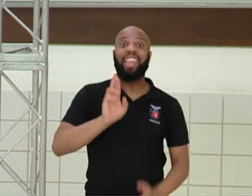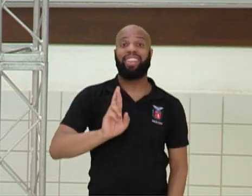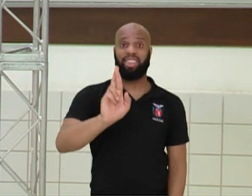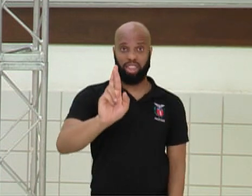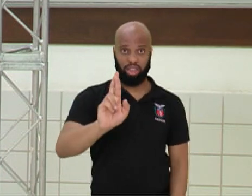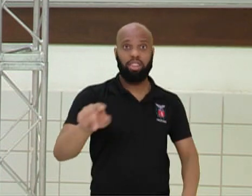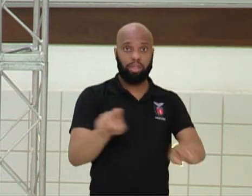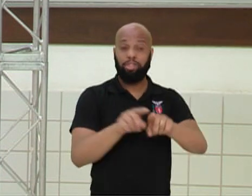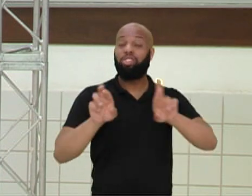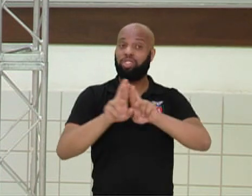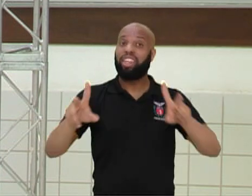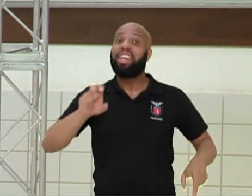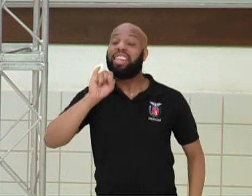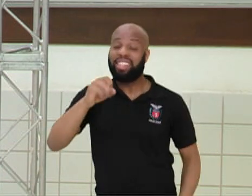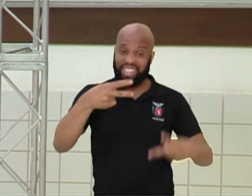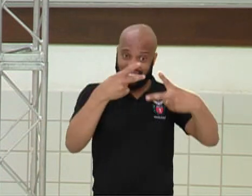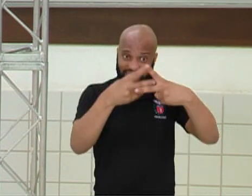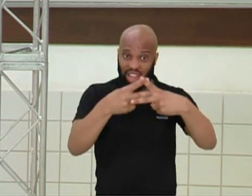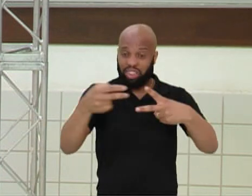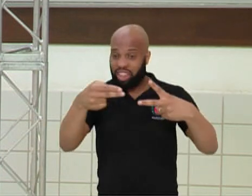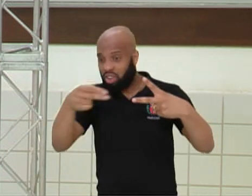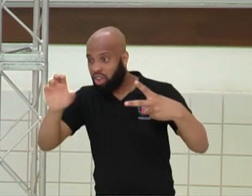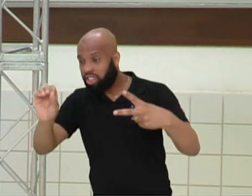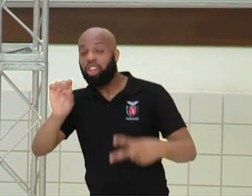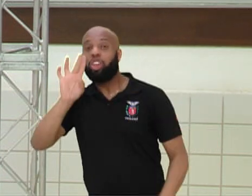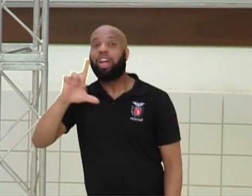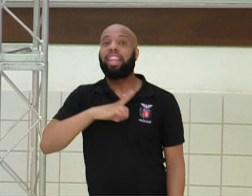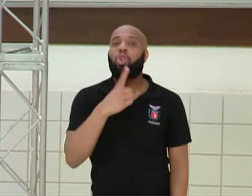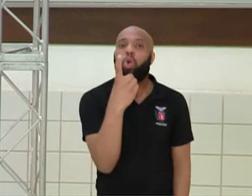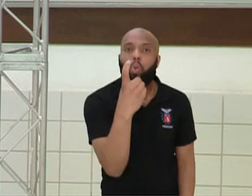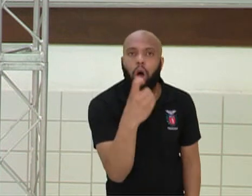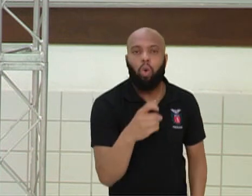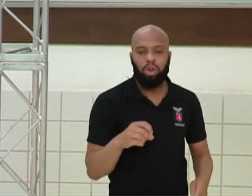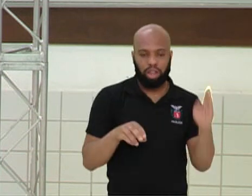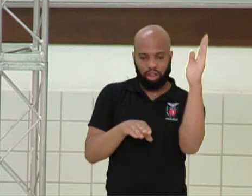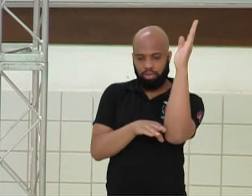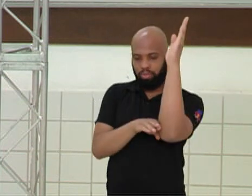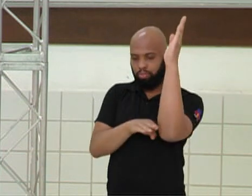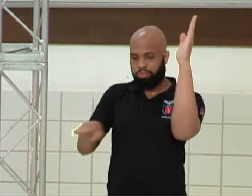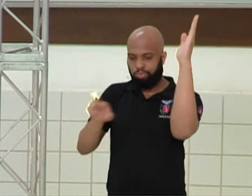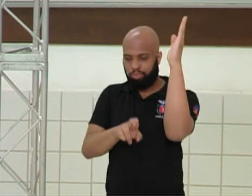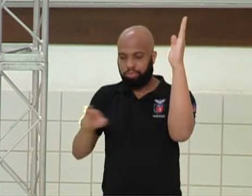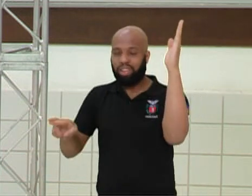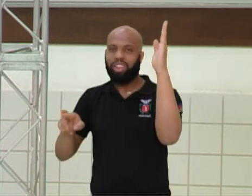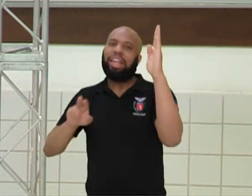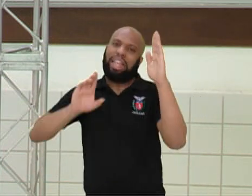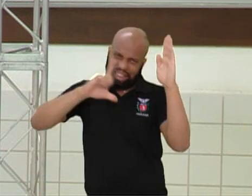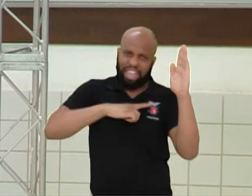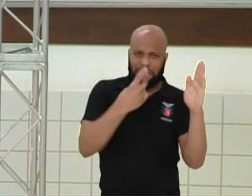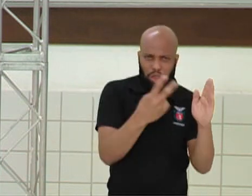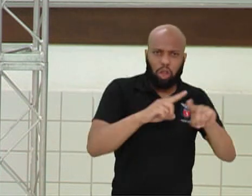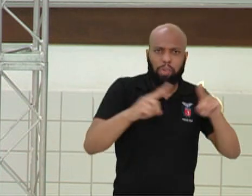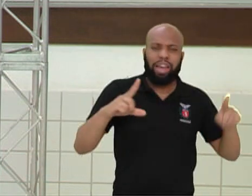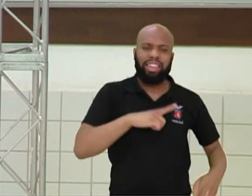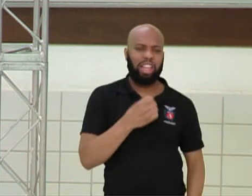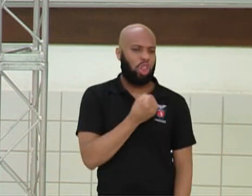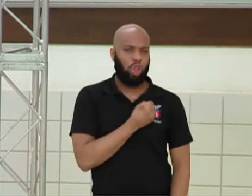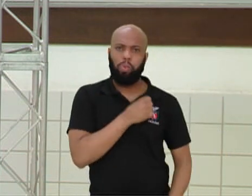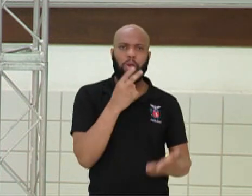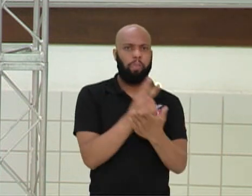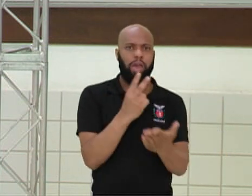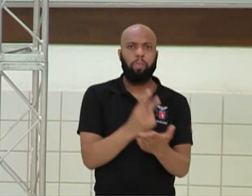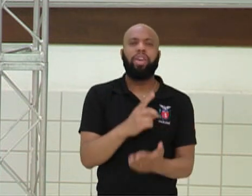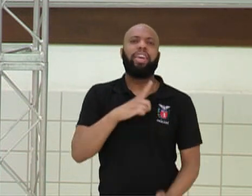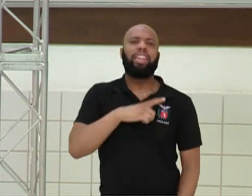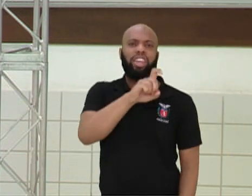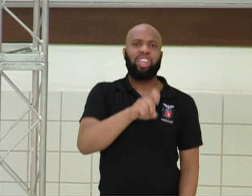o delta é igual a zero, é porque tem uma única raiz. Na verdade, são duas raízes, né, reais, só que elas são iguais. Você vai encontrar